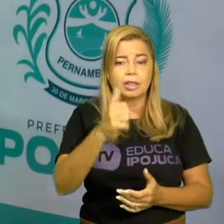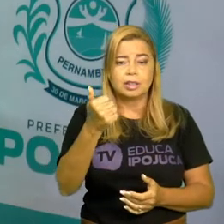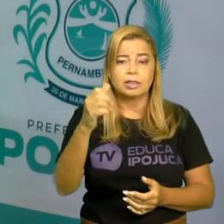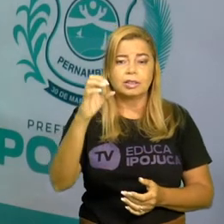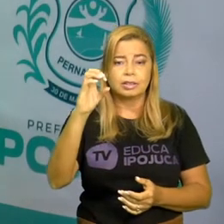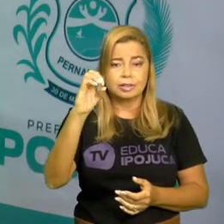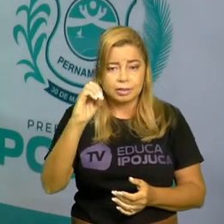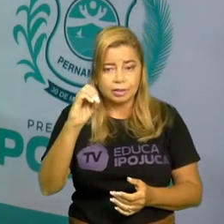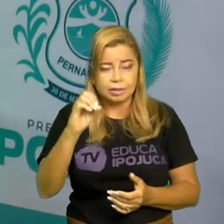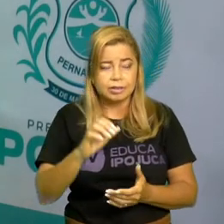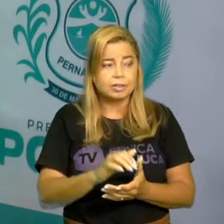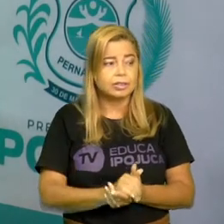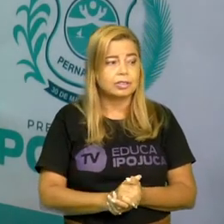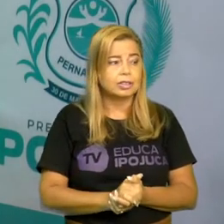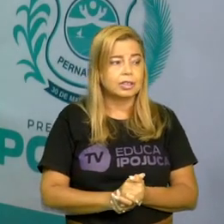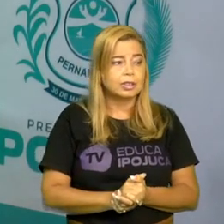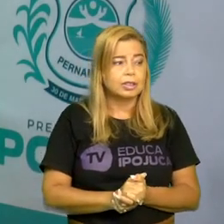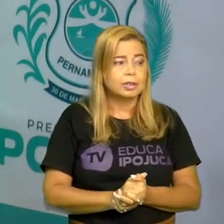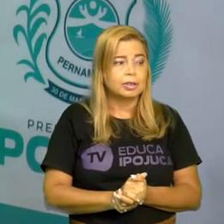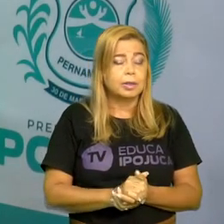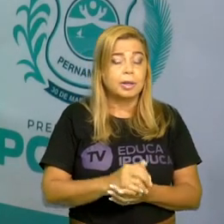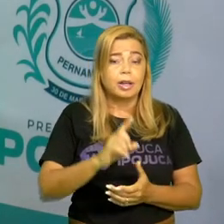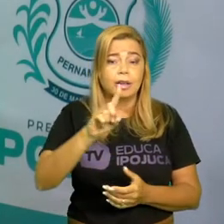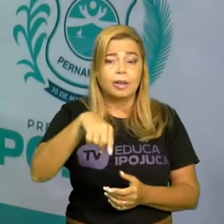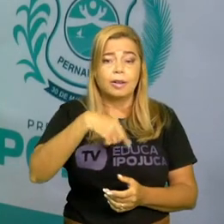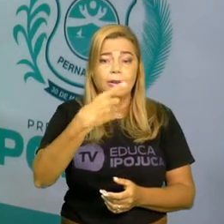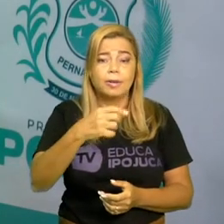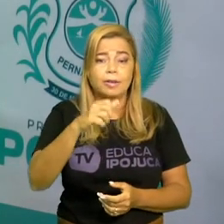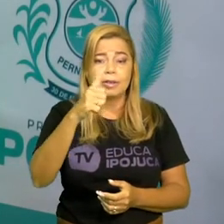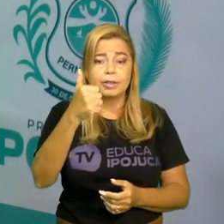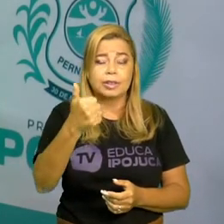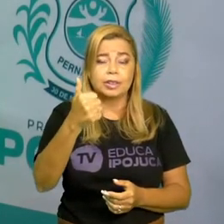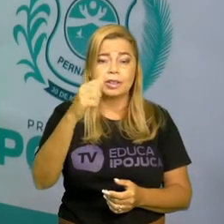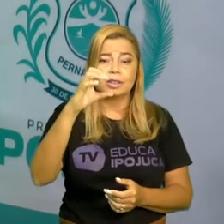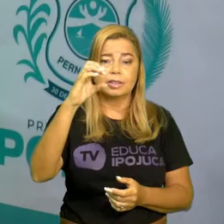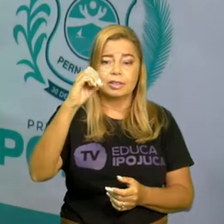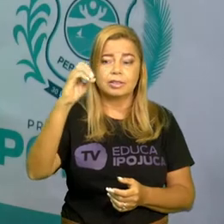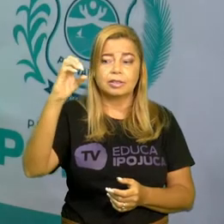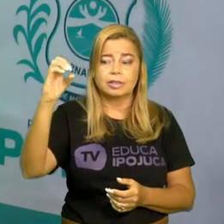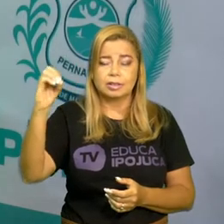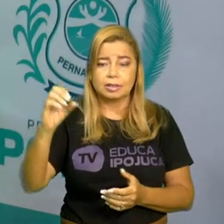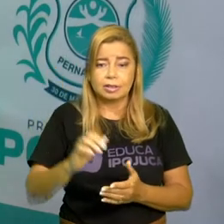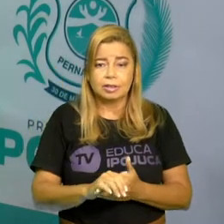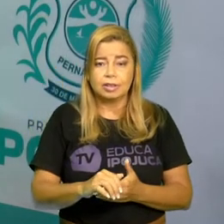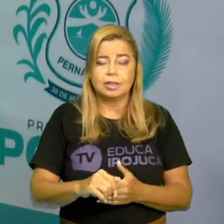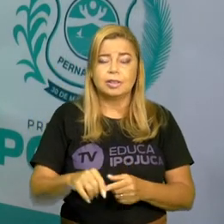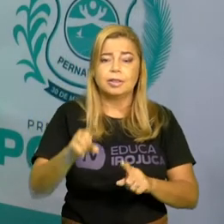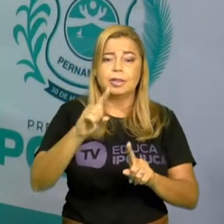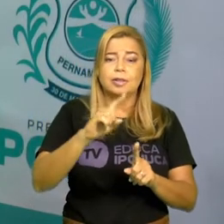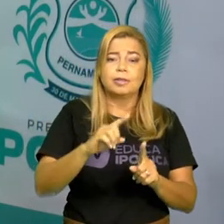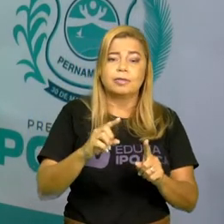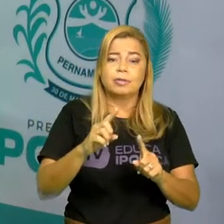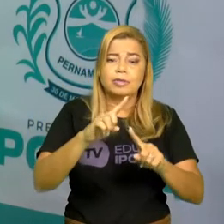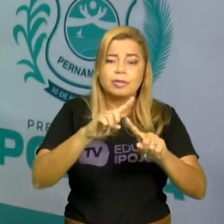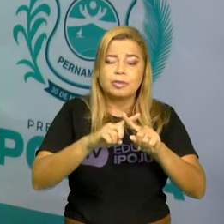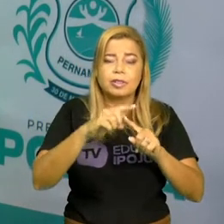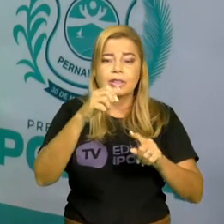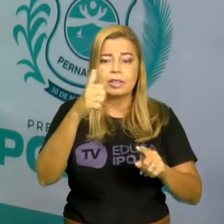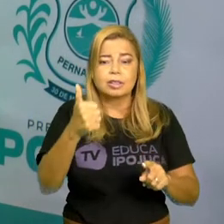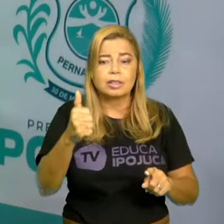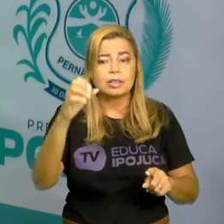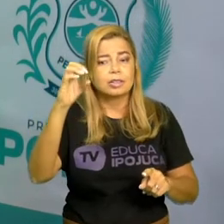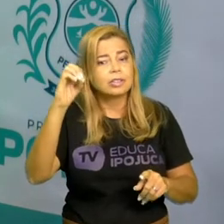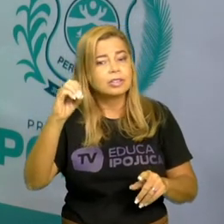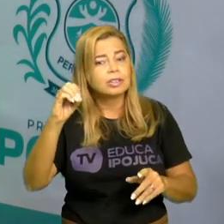para formar aqui, é como se você pegasse 10 plaquinhas dessa aqui, que tem 100, colocasse uma enfileirinha pertinho da